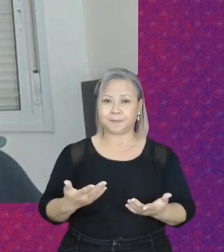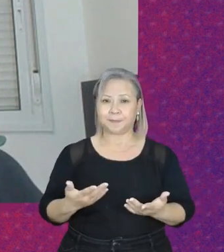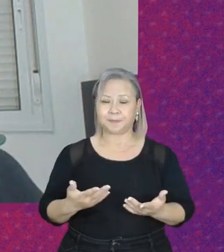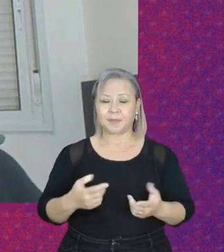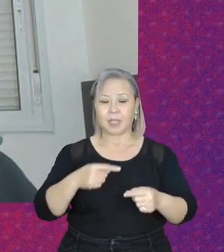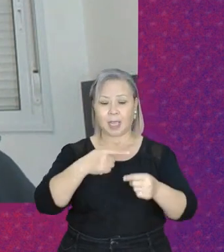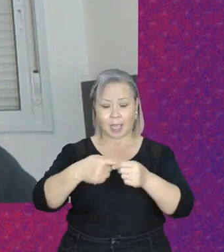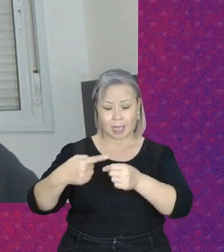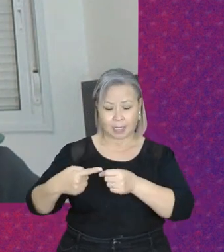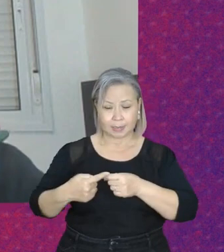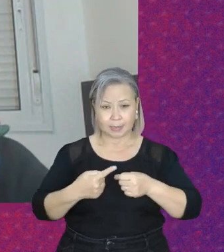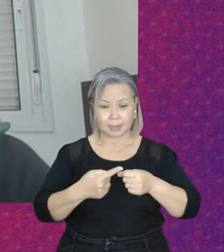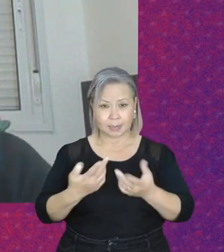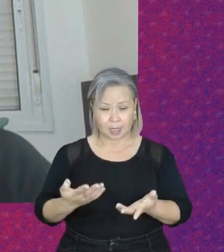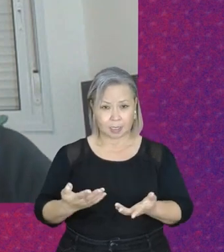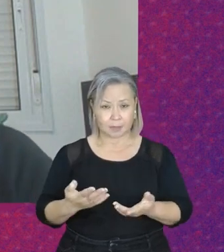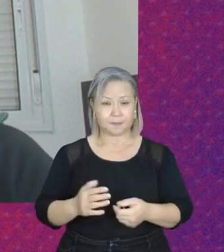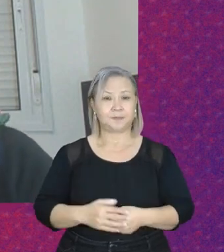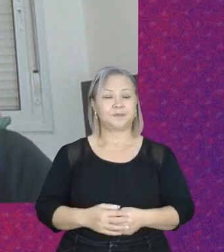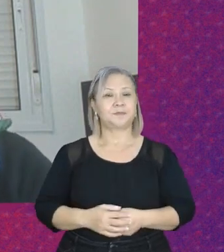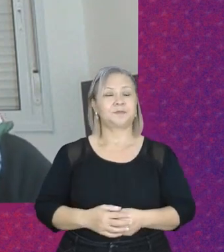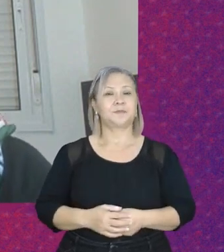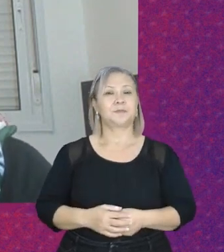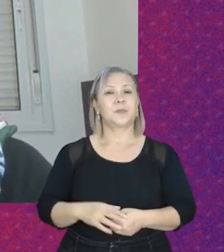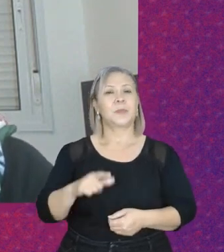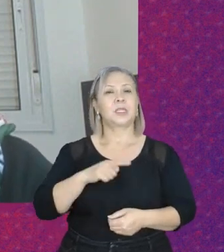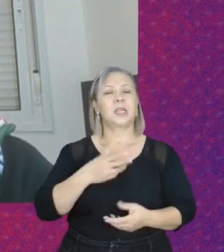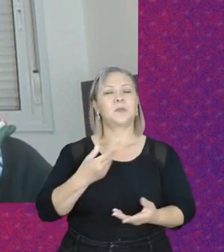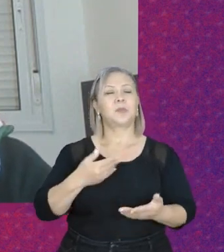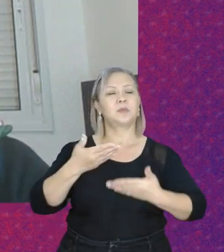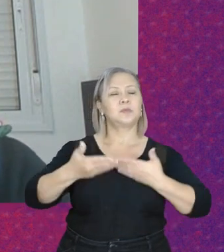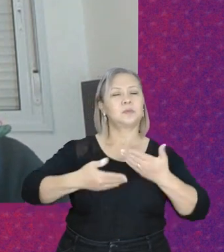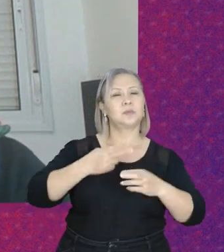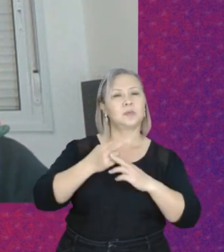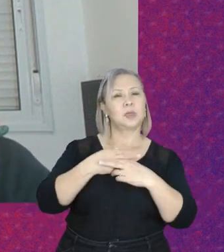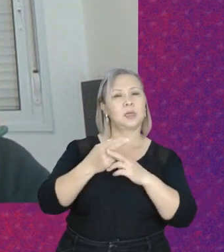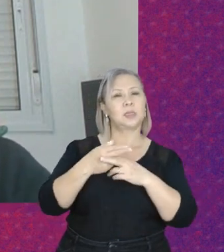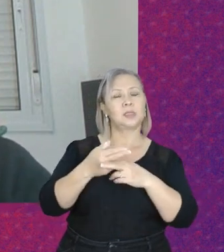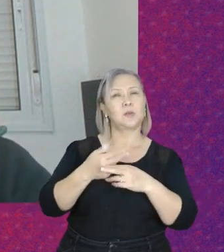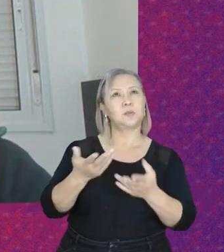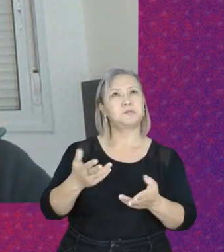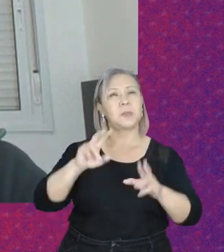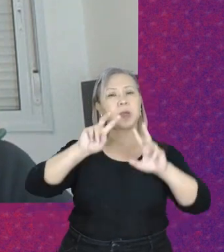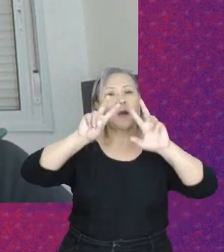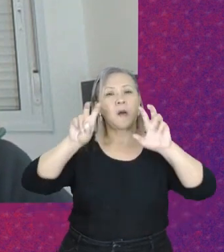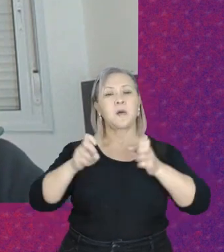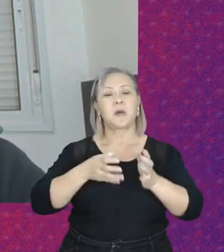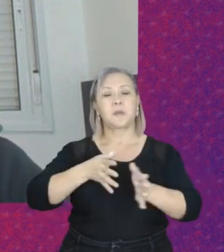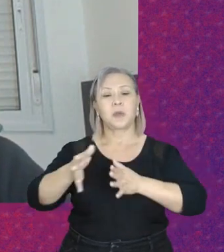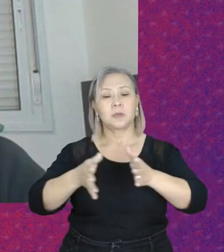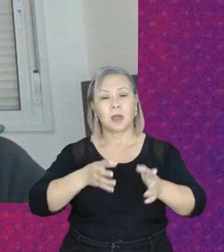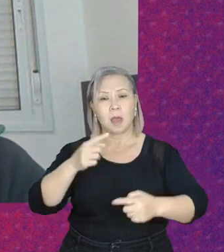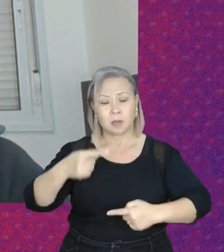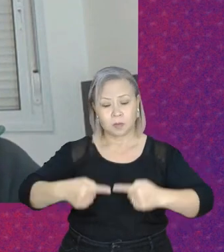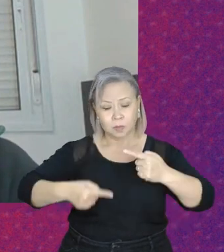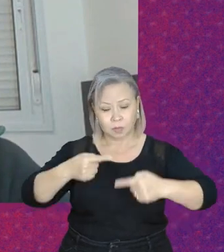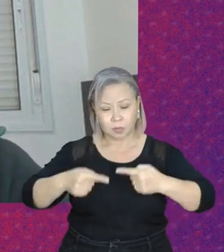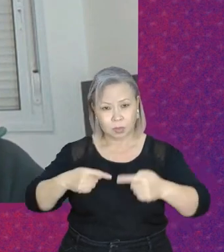cidade. que tem muito a ver com o tema do acesso. Nós discutimos na nossa